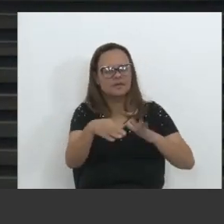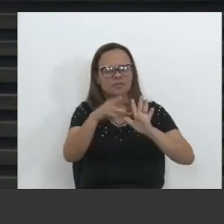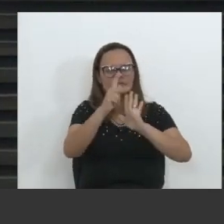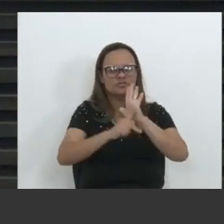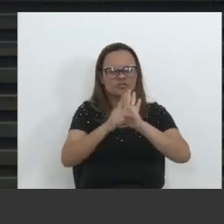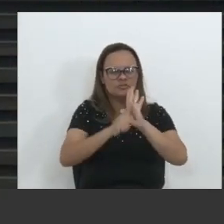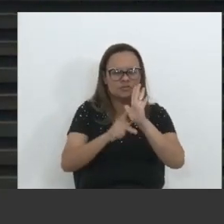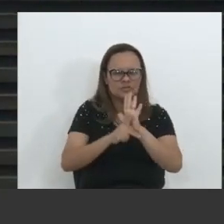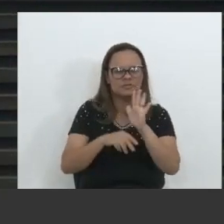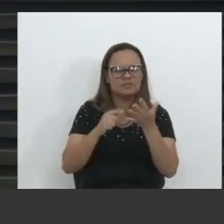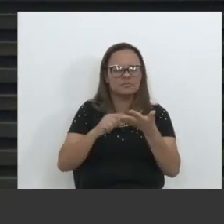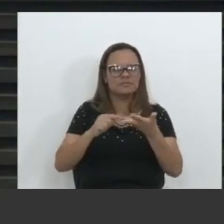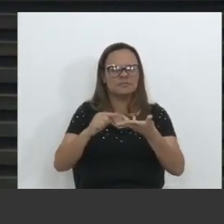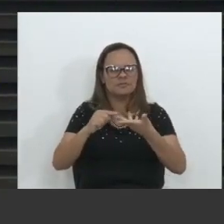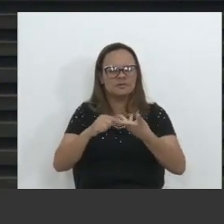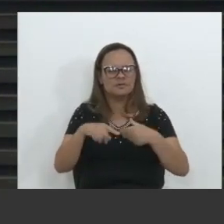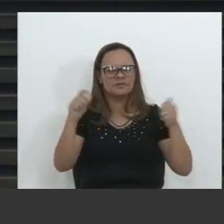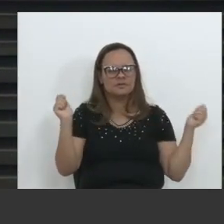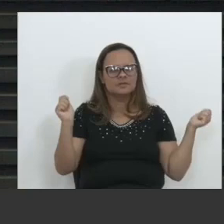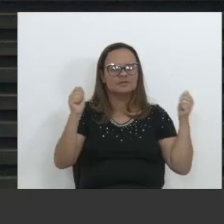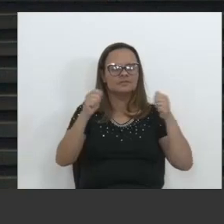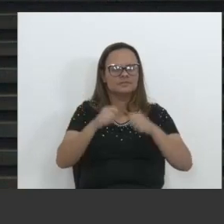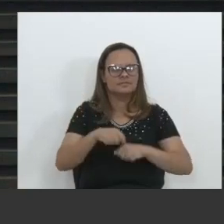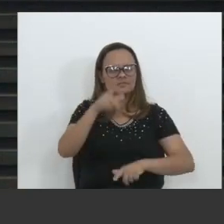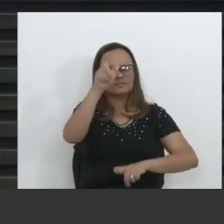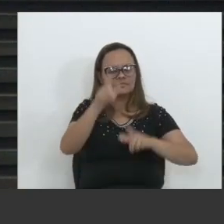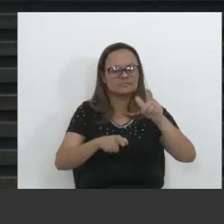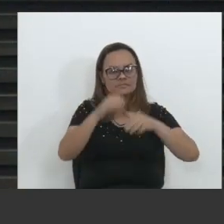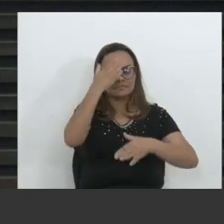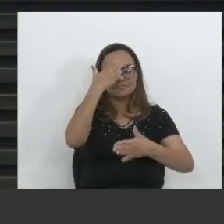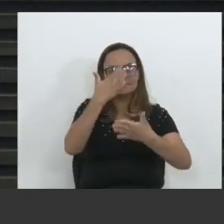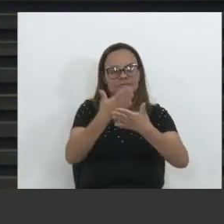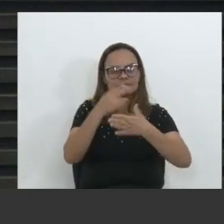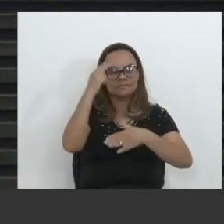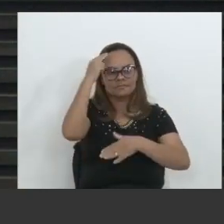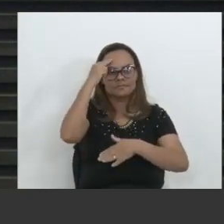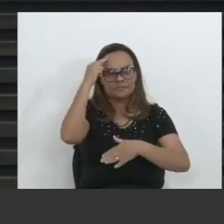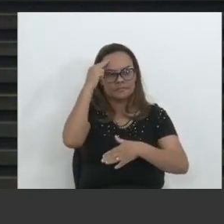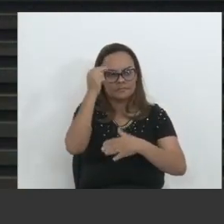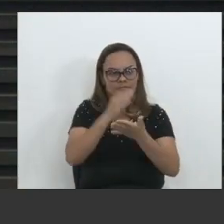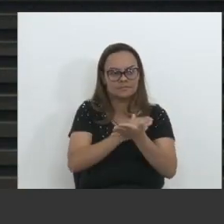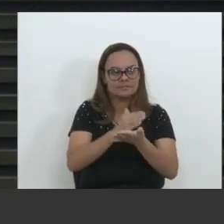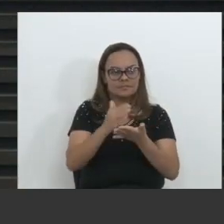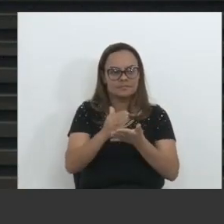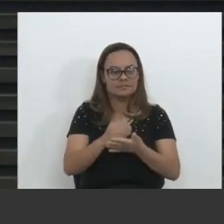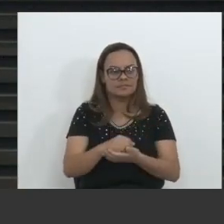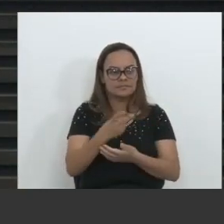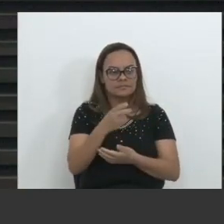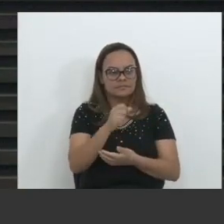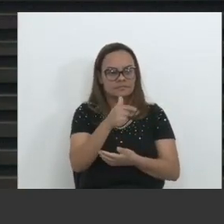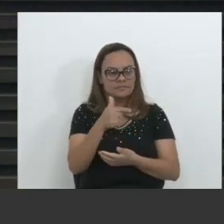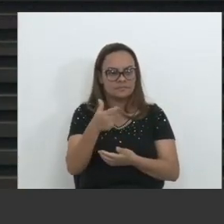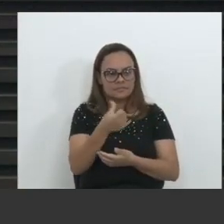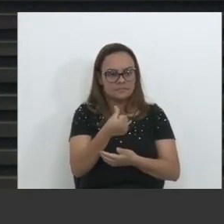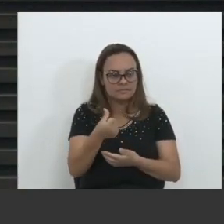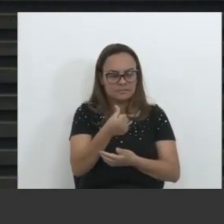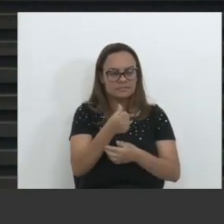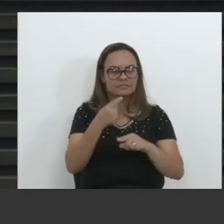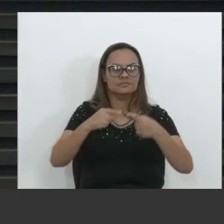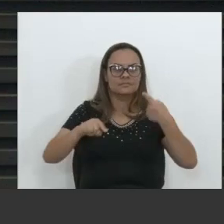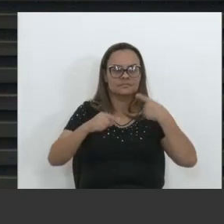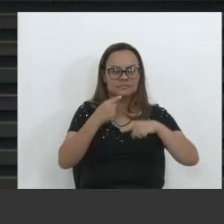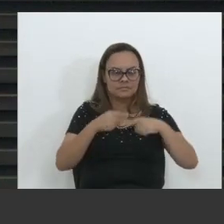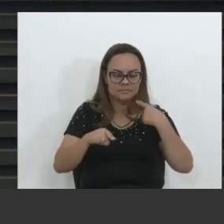tocamos só foi possível por conta de pessoas que acreditaram nesse sonho começamos em 2016 com musical e